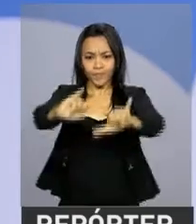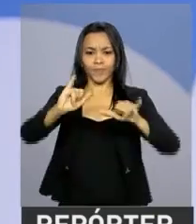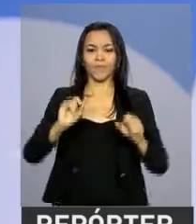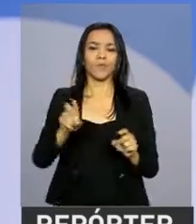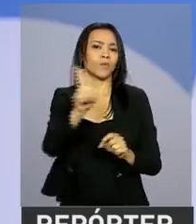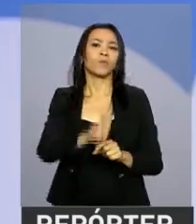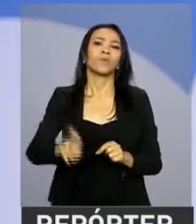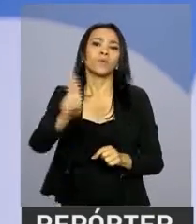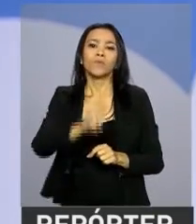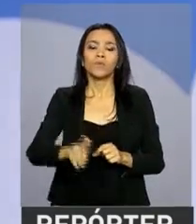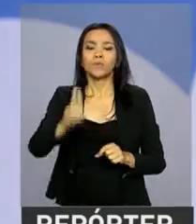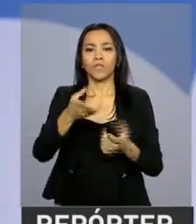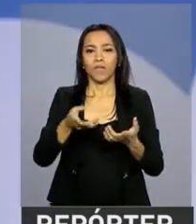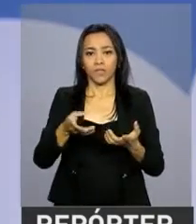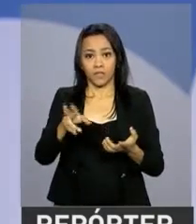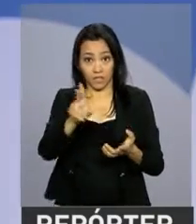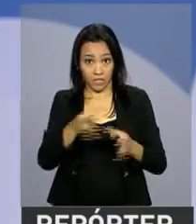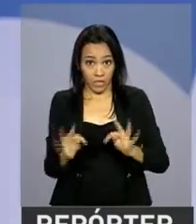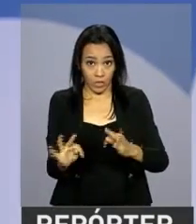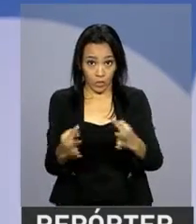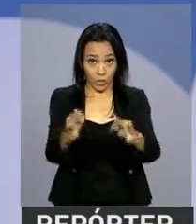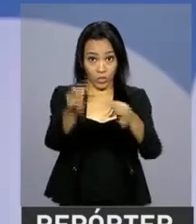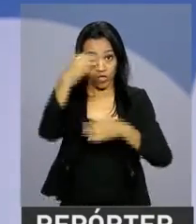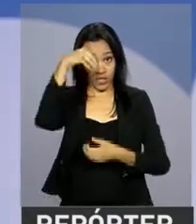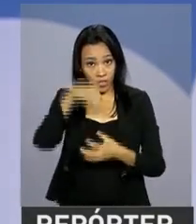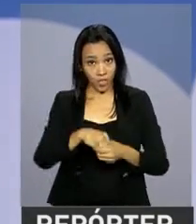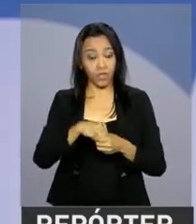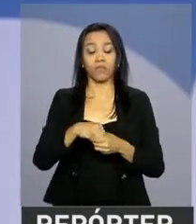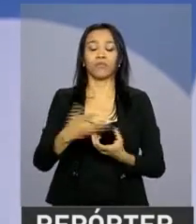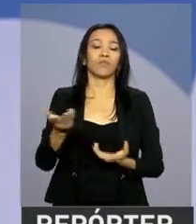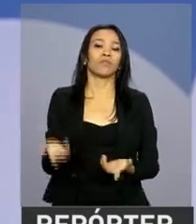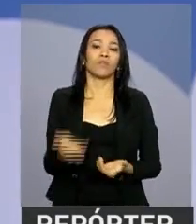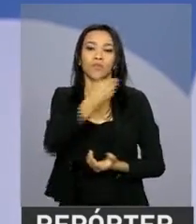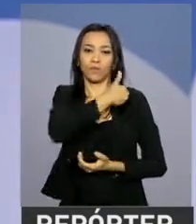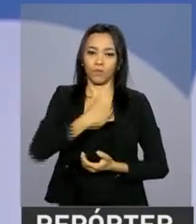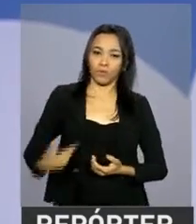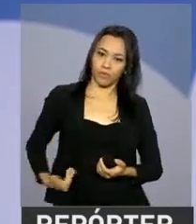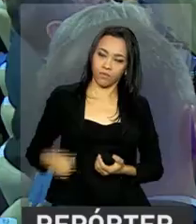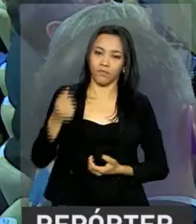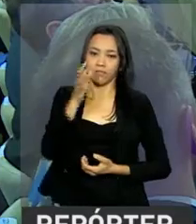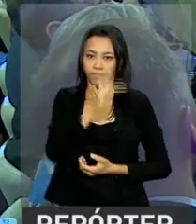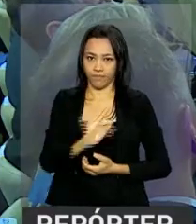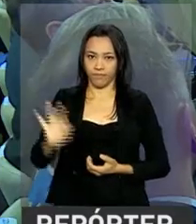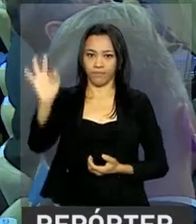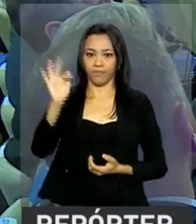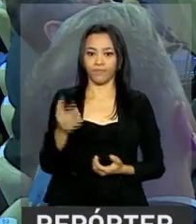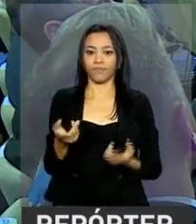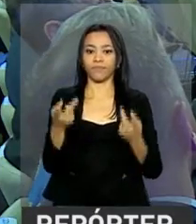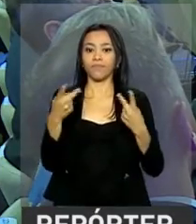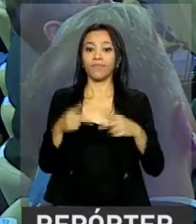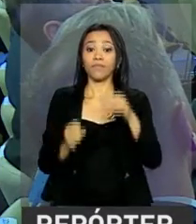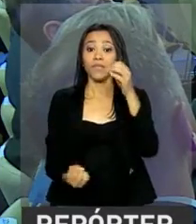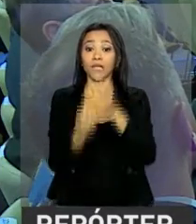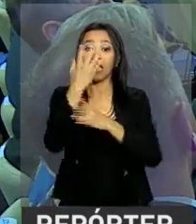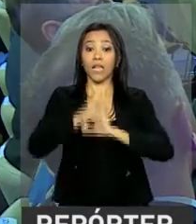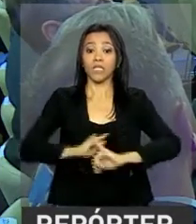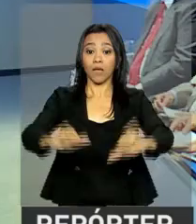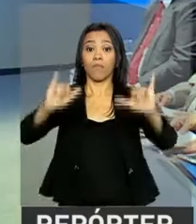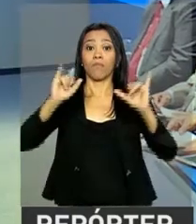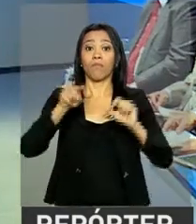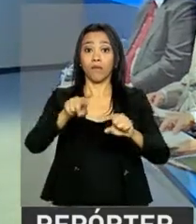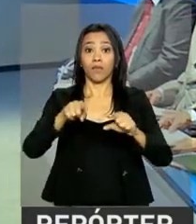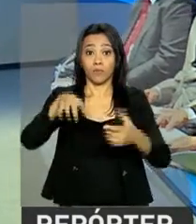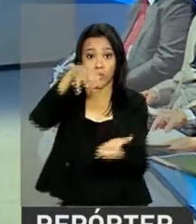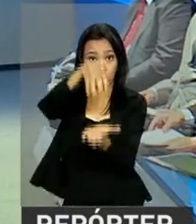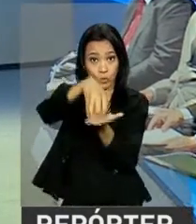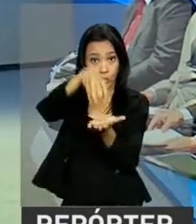da economia e dos serviços públicos anunciados pelo governo brasileiro no lançamento do centro de transparência